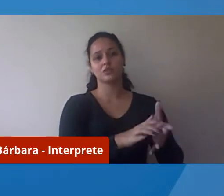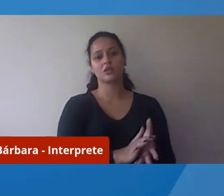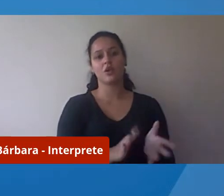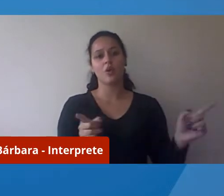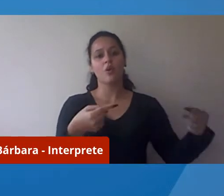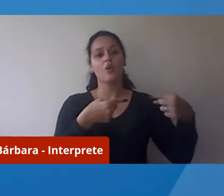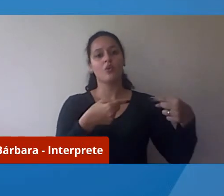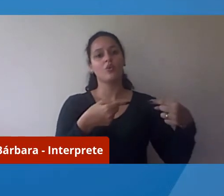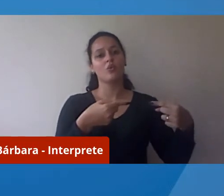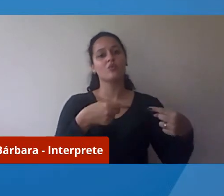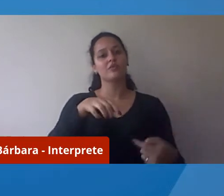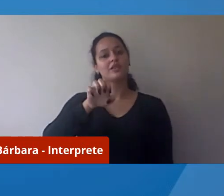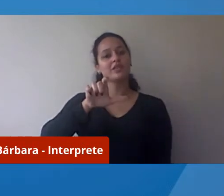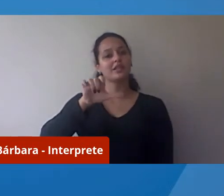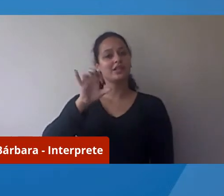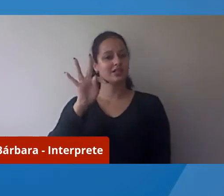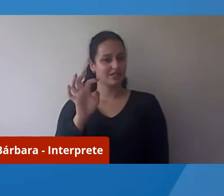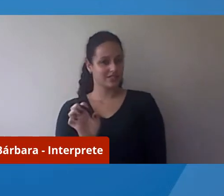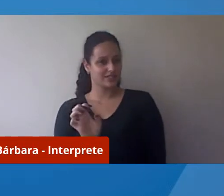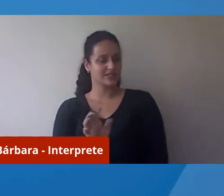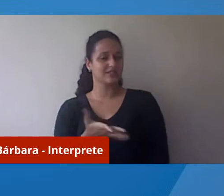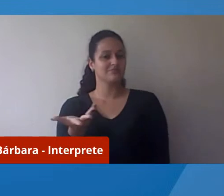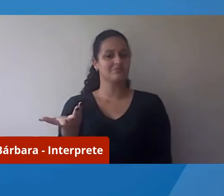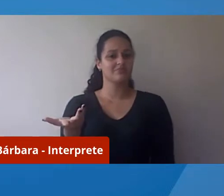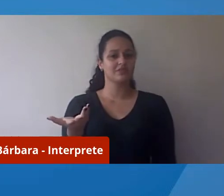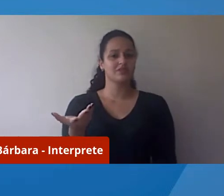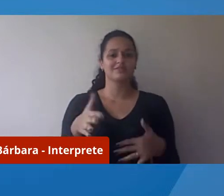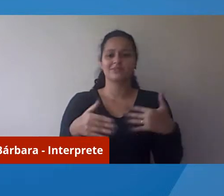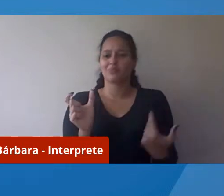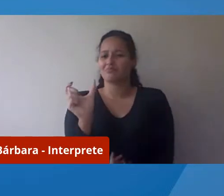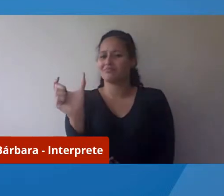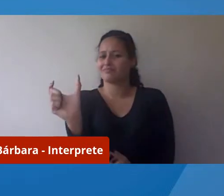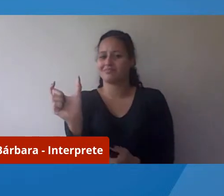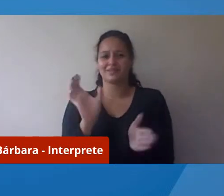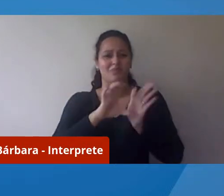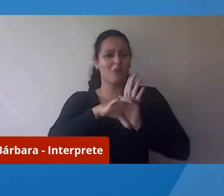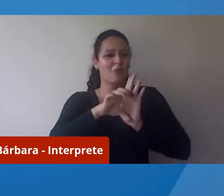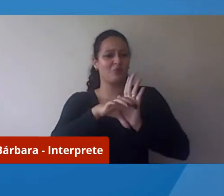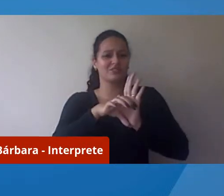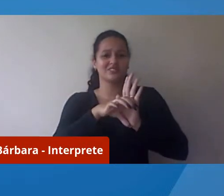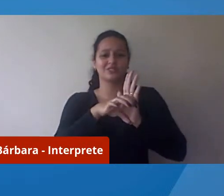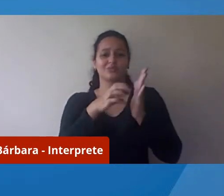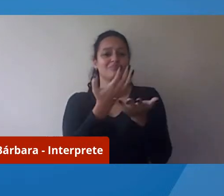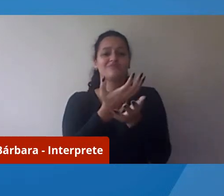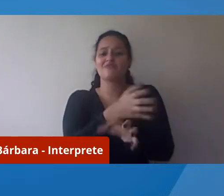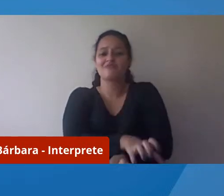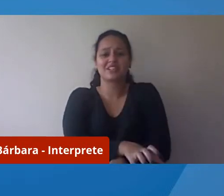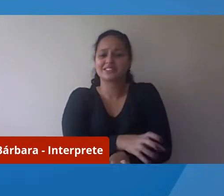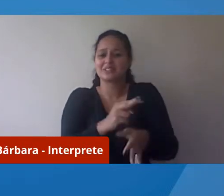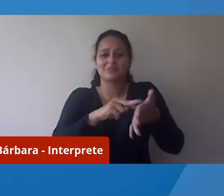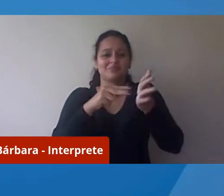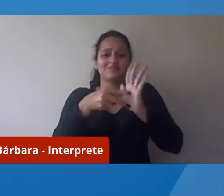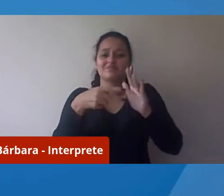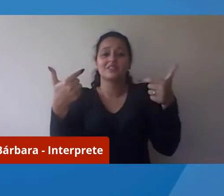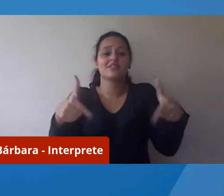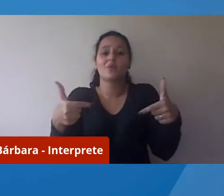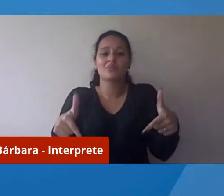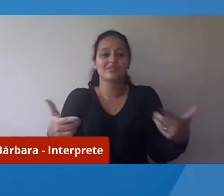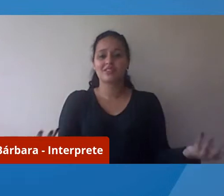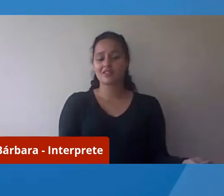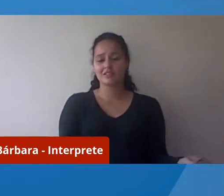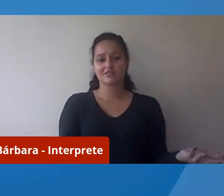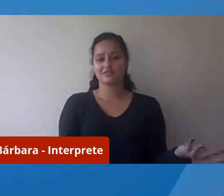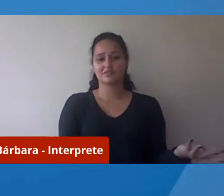quer dizer absolutamente nada. É um conceito vazio. Para que ele serve? Para duas coisas.